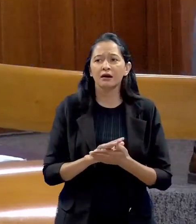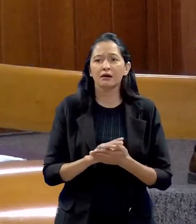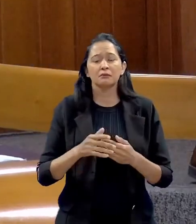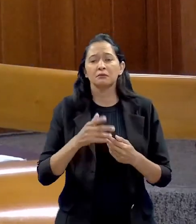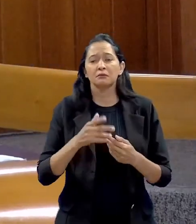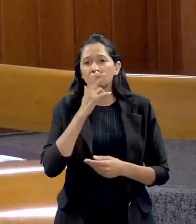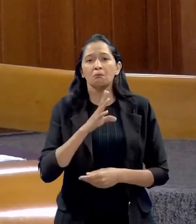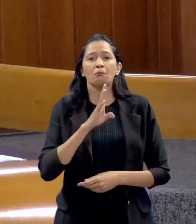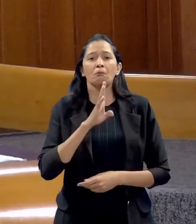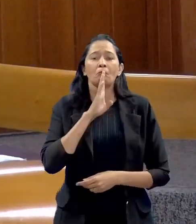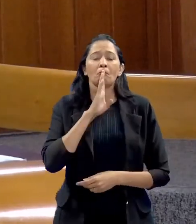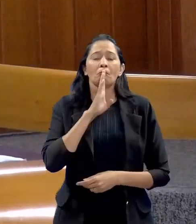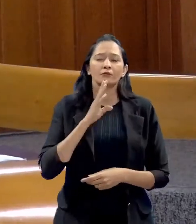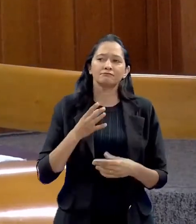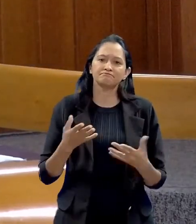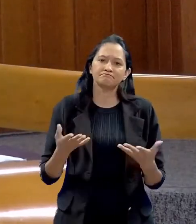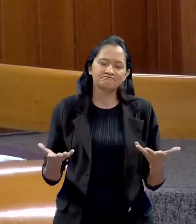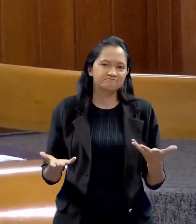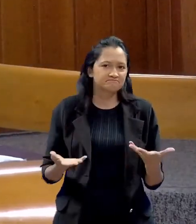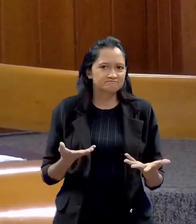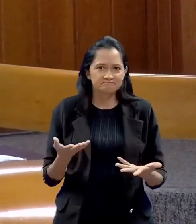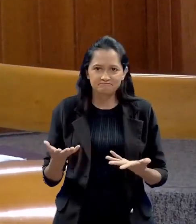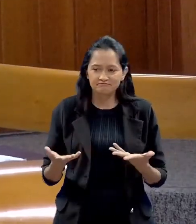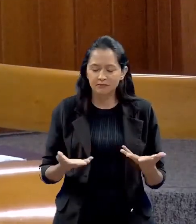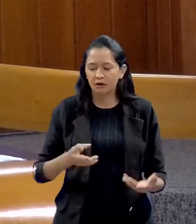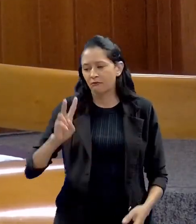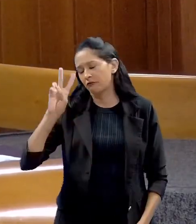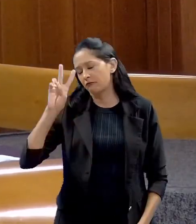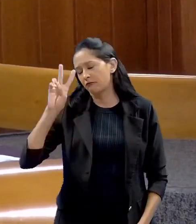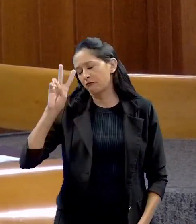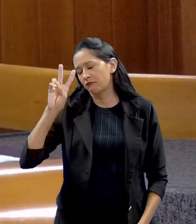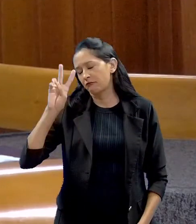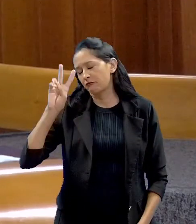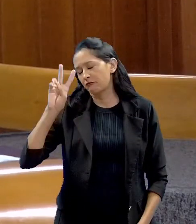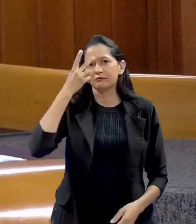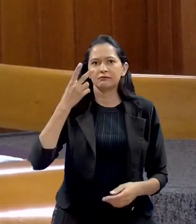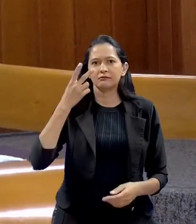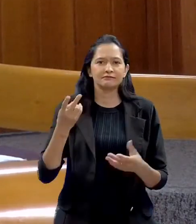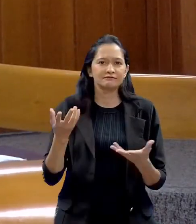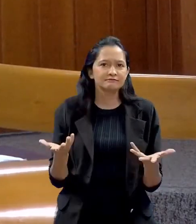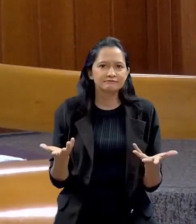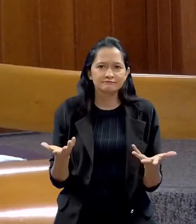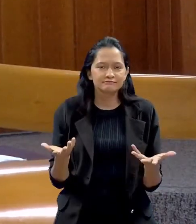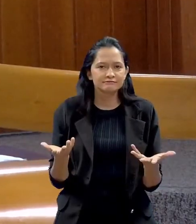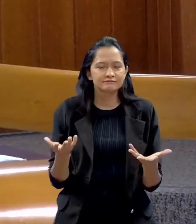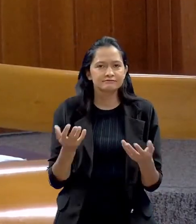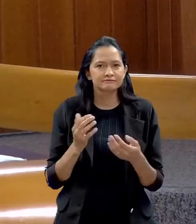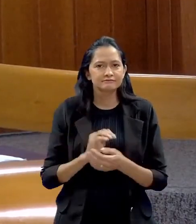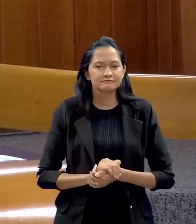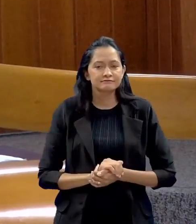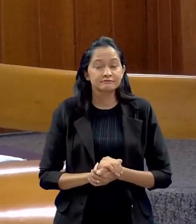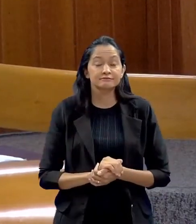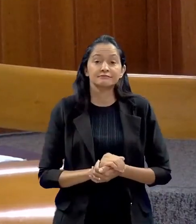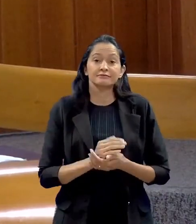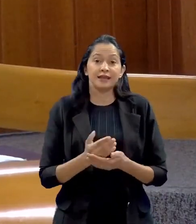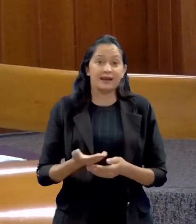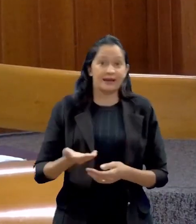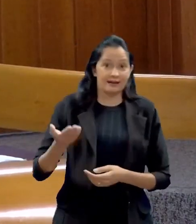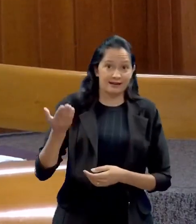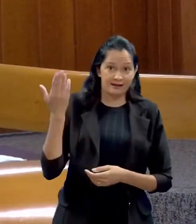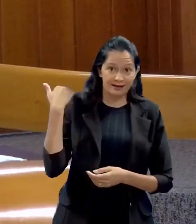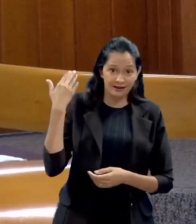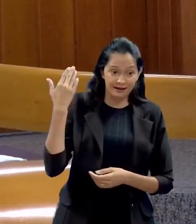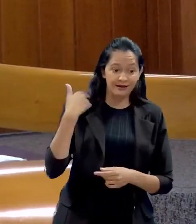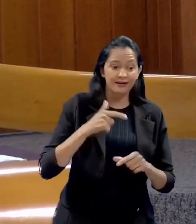Então, as coisas mudam muito rápido, vereador Pastor Wilson. Enquanto está mamando, está